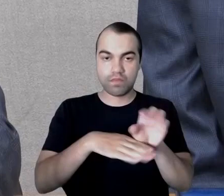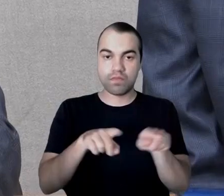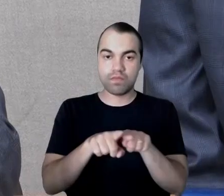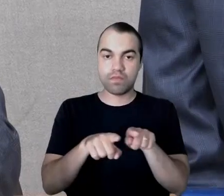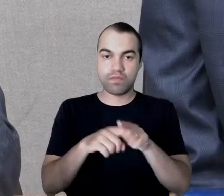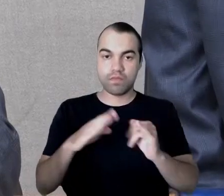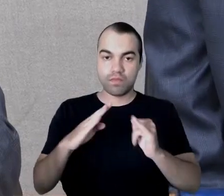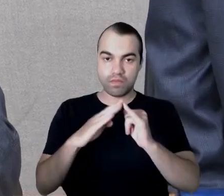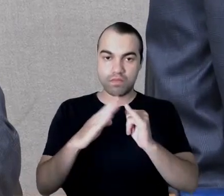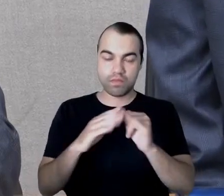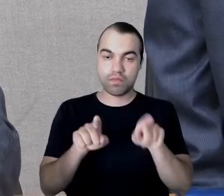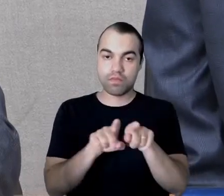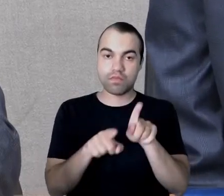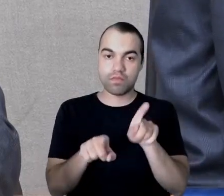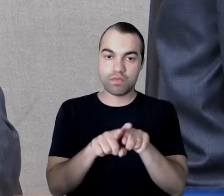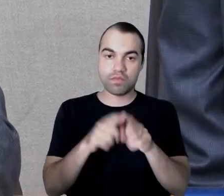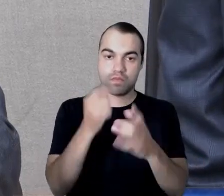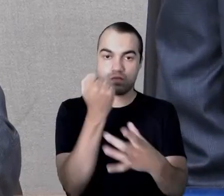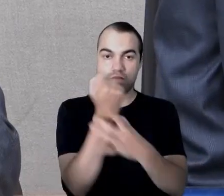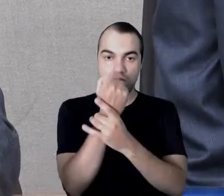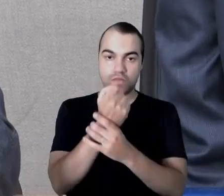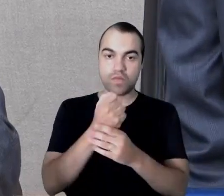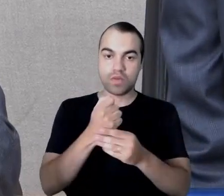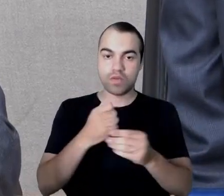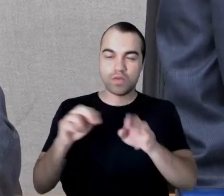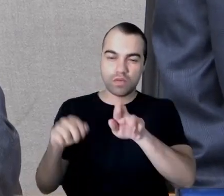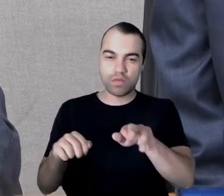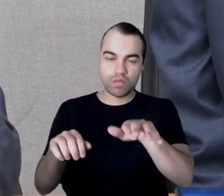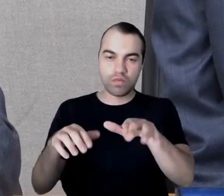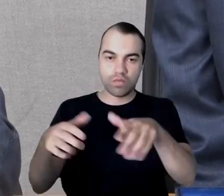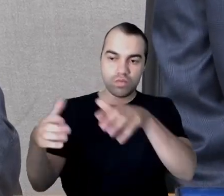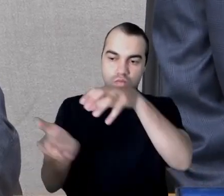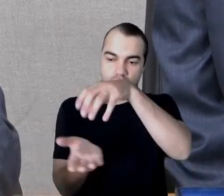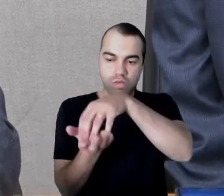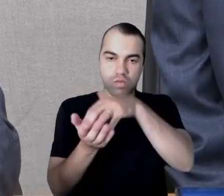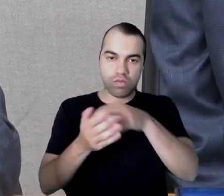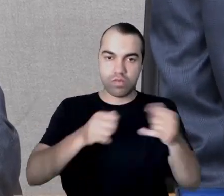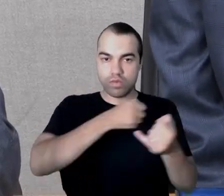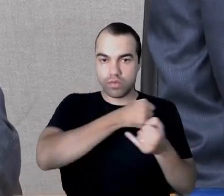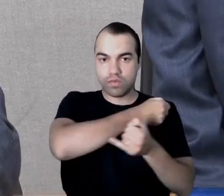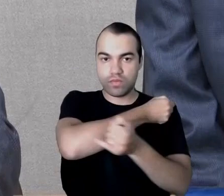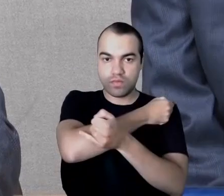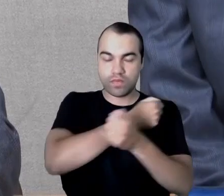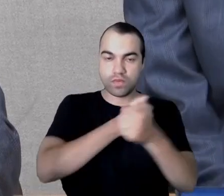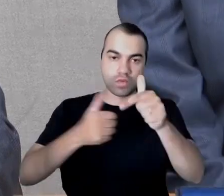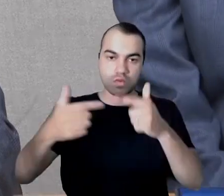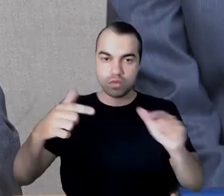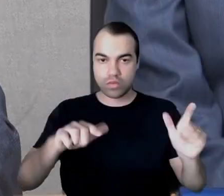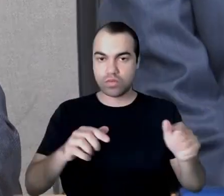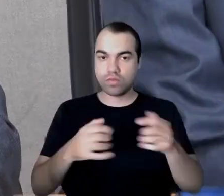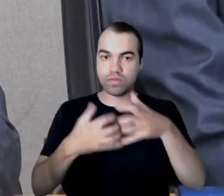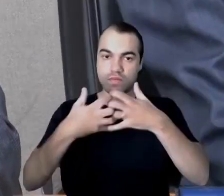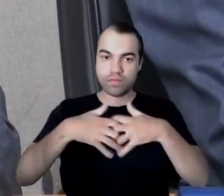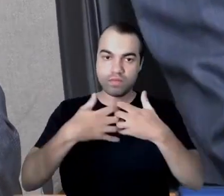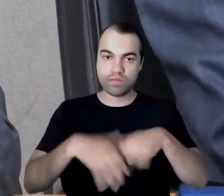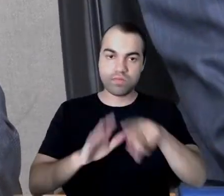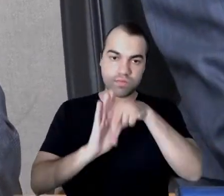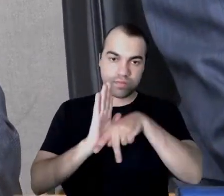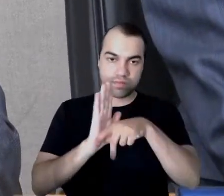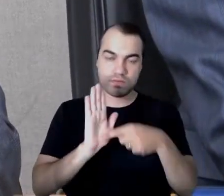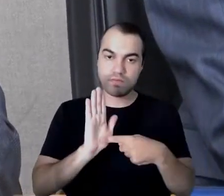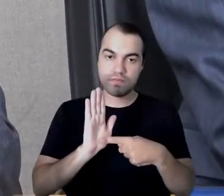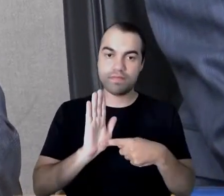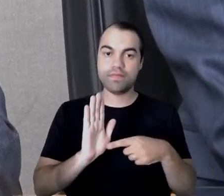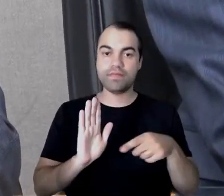não intervenção no acesso às redes de infraestrutura e demais equipamentos existentes ou projetados a não sobreposição sobre